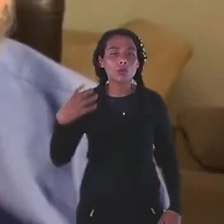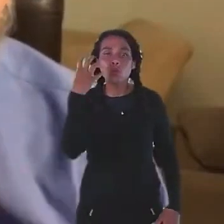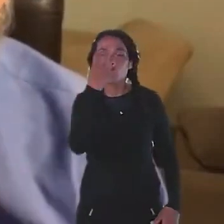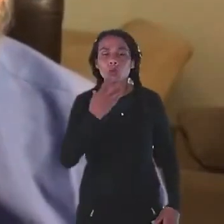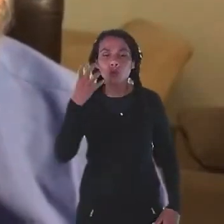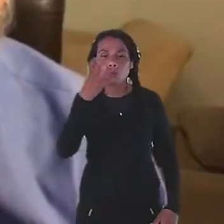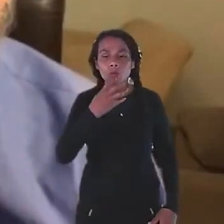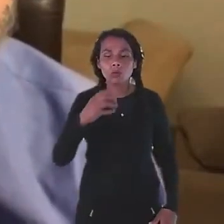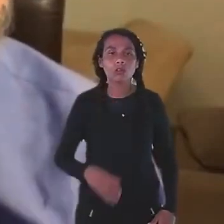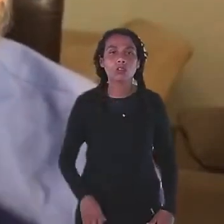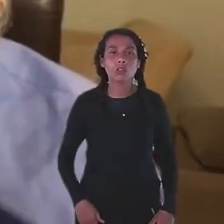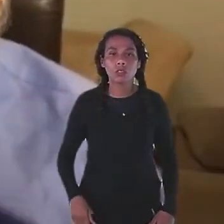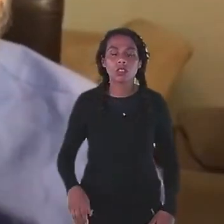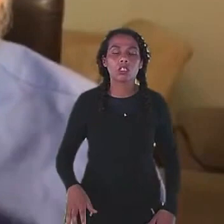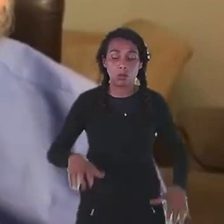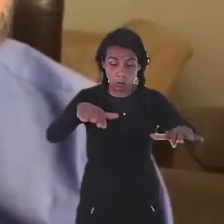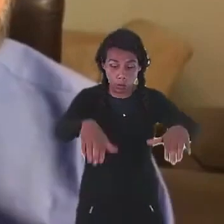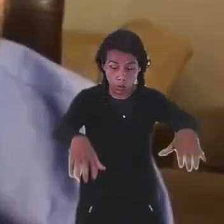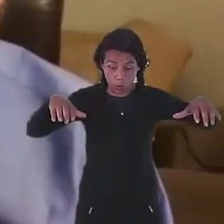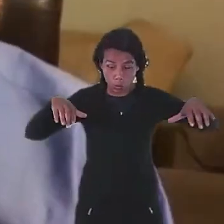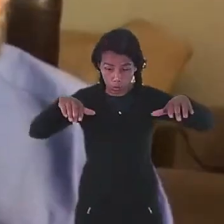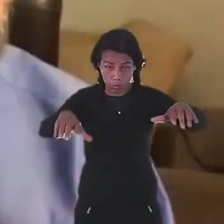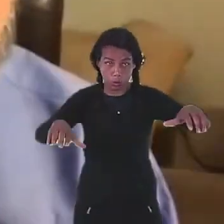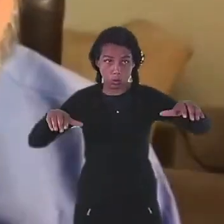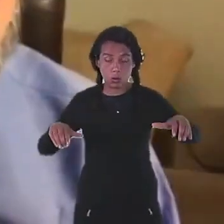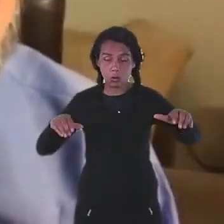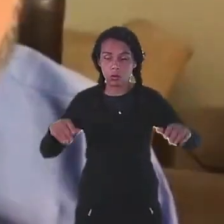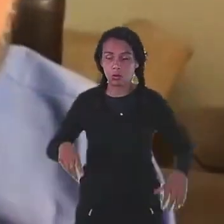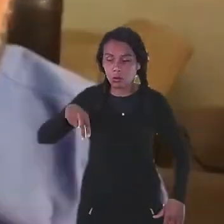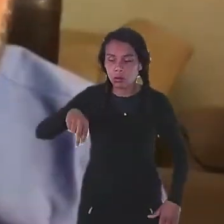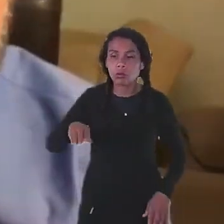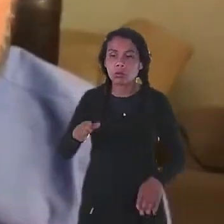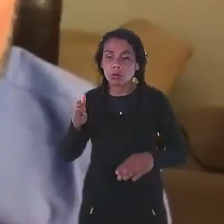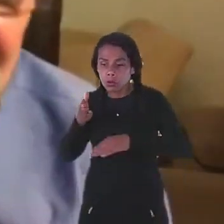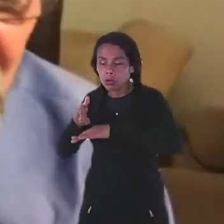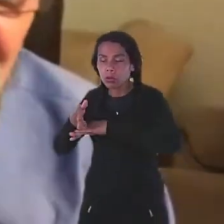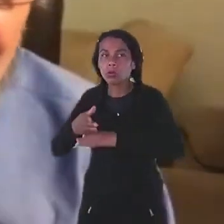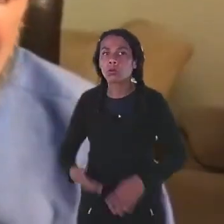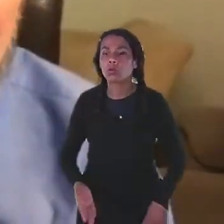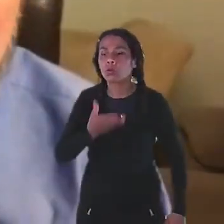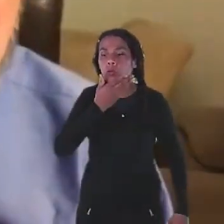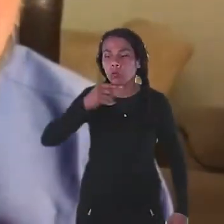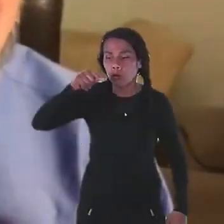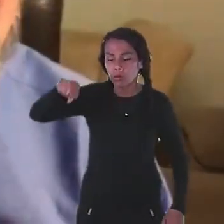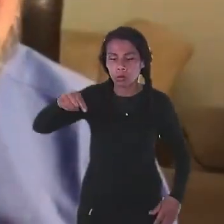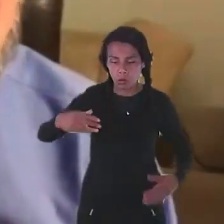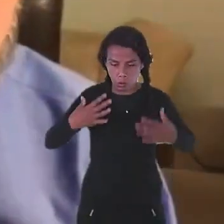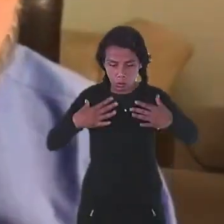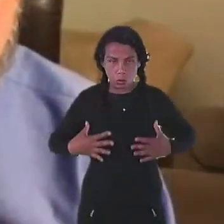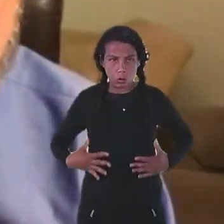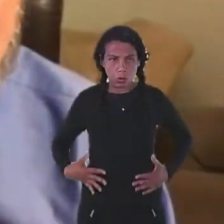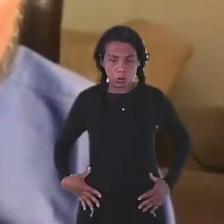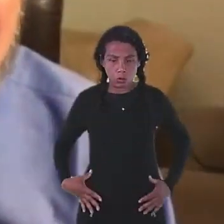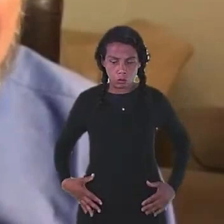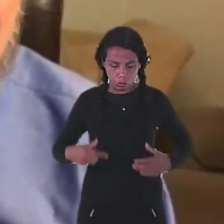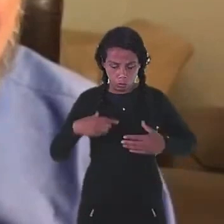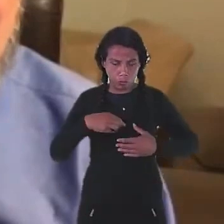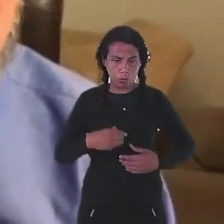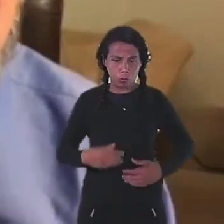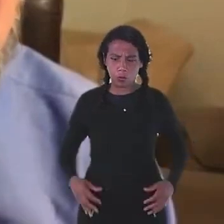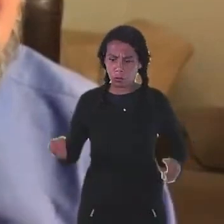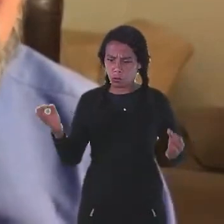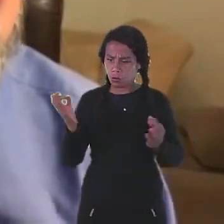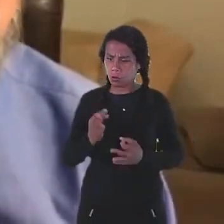de terno, jaleco, gravata, porque ele era muito, muito formal, muito, né, erudito, preparando uma aula